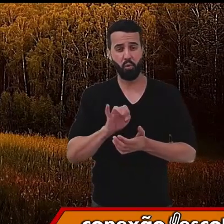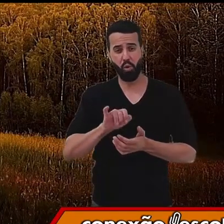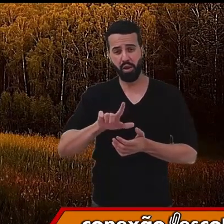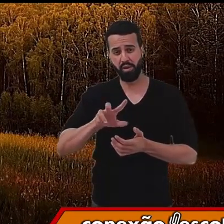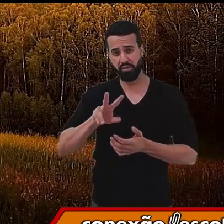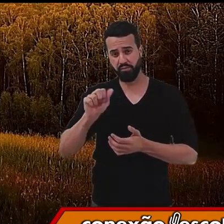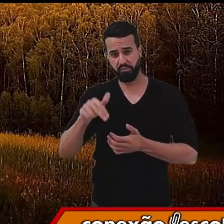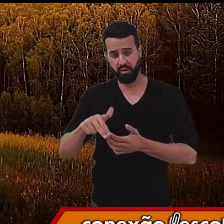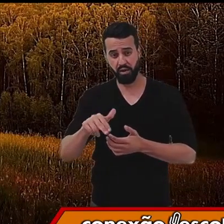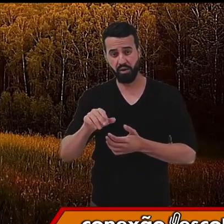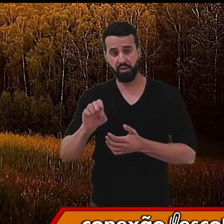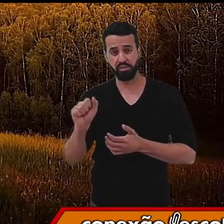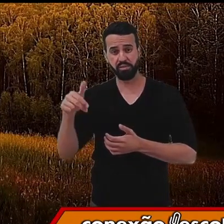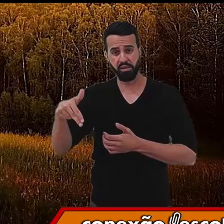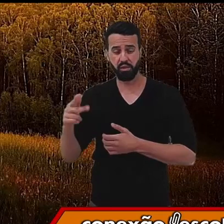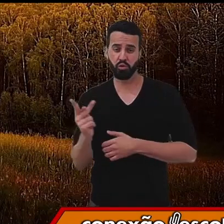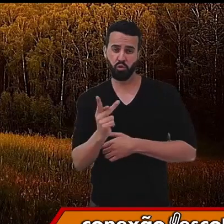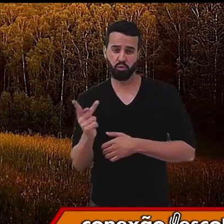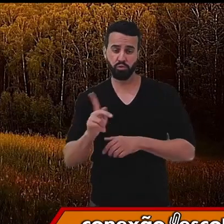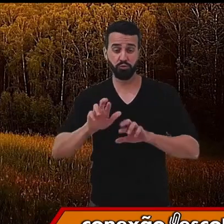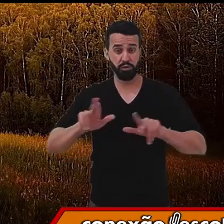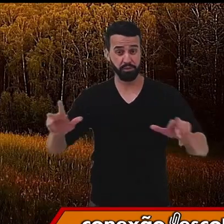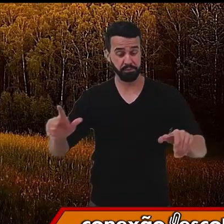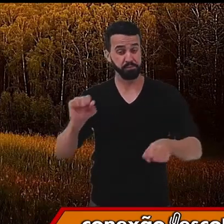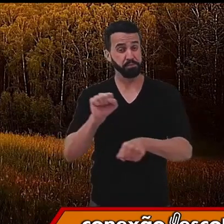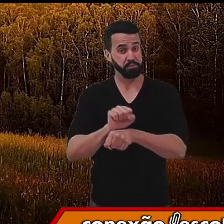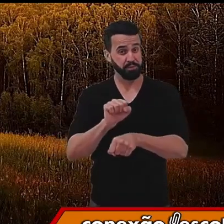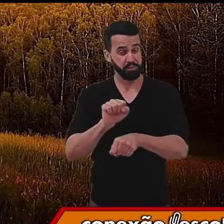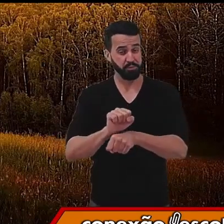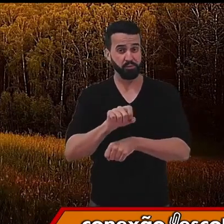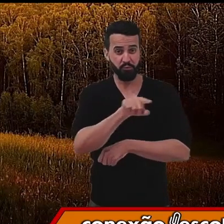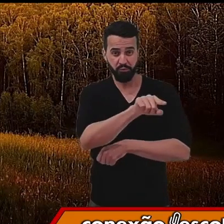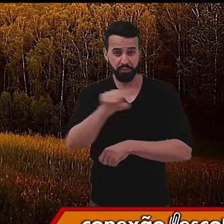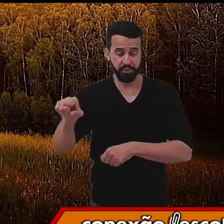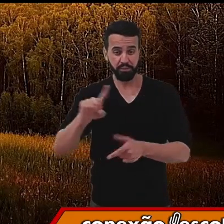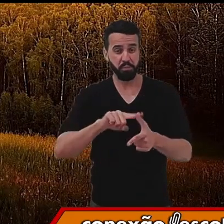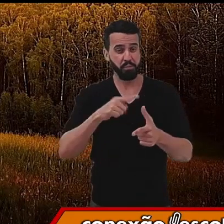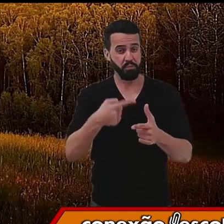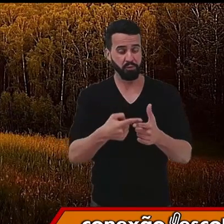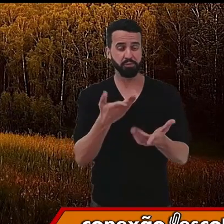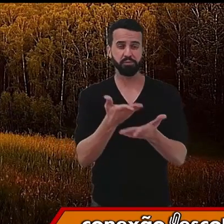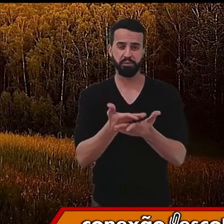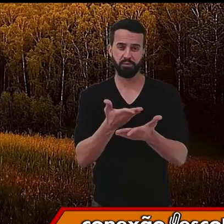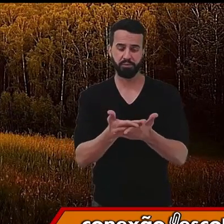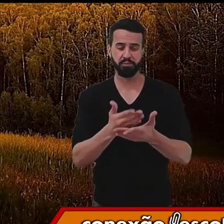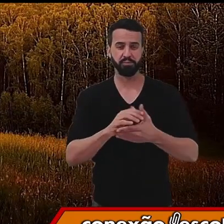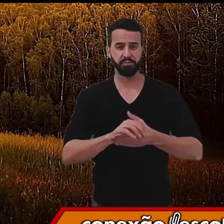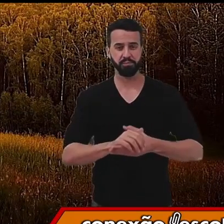Nós encerramos por aqui e aguardamos todos vocês para as próximas aulas.